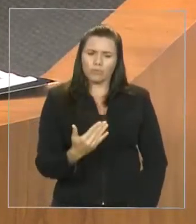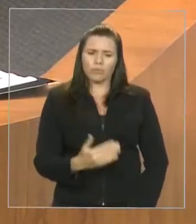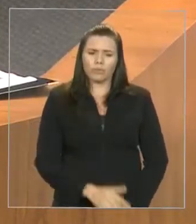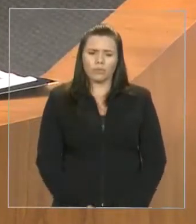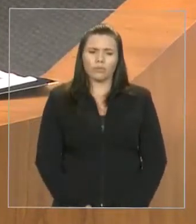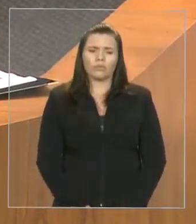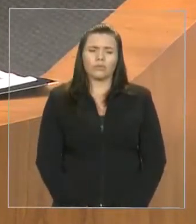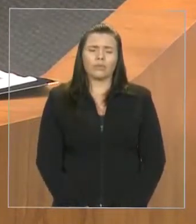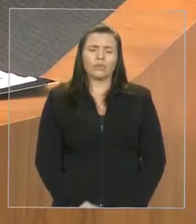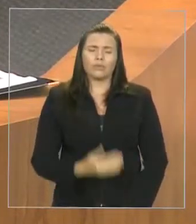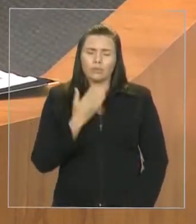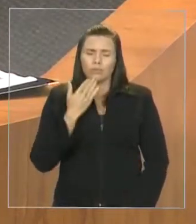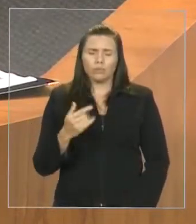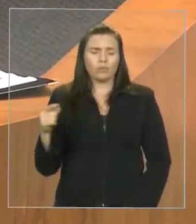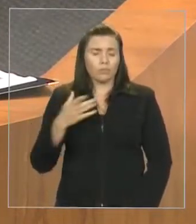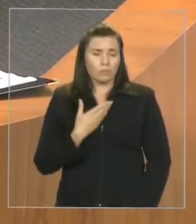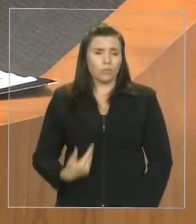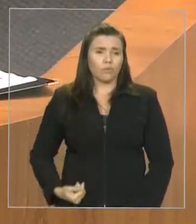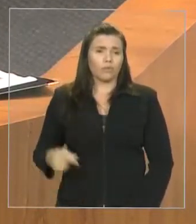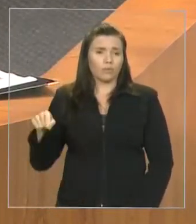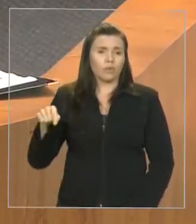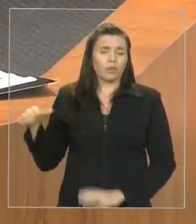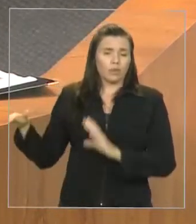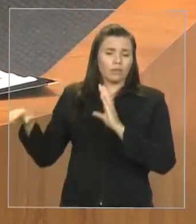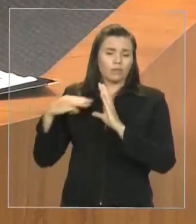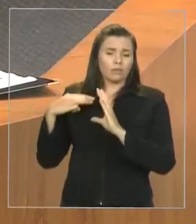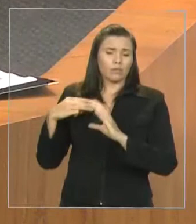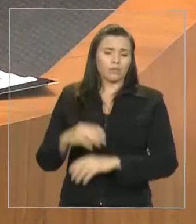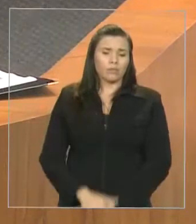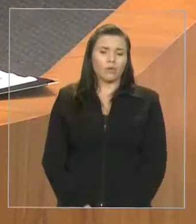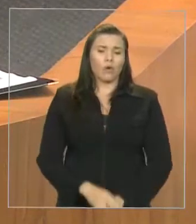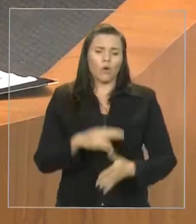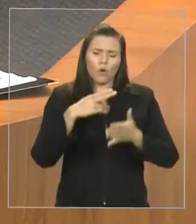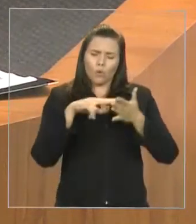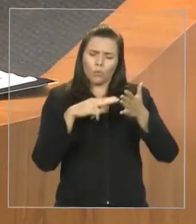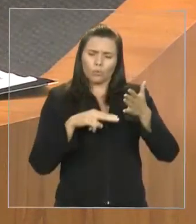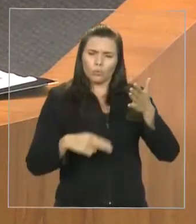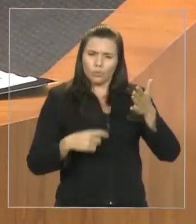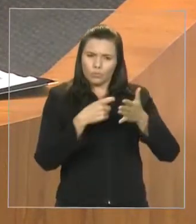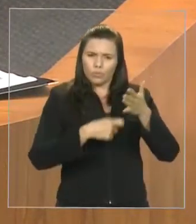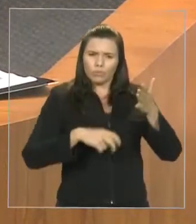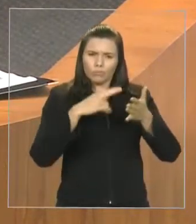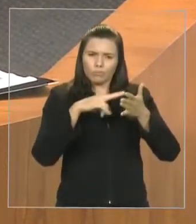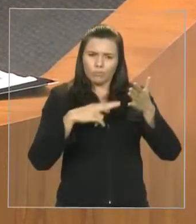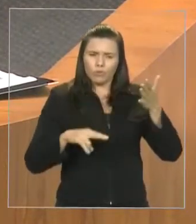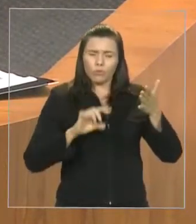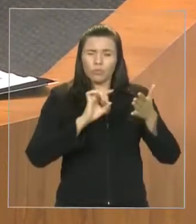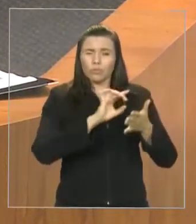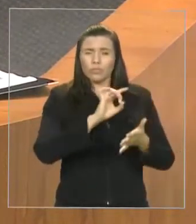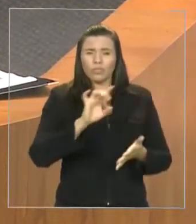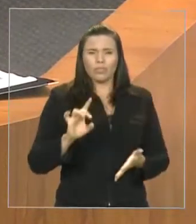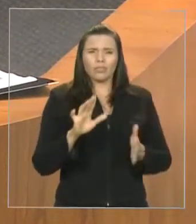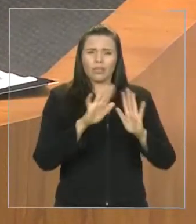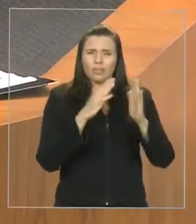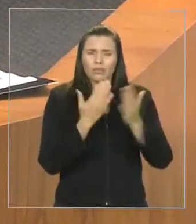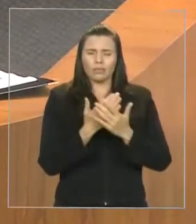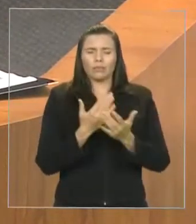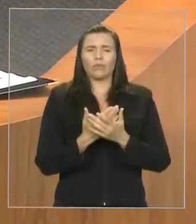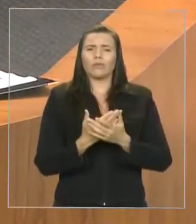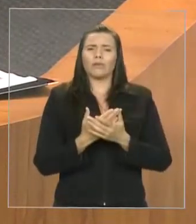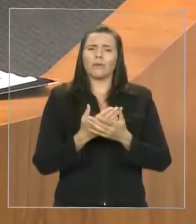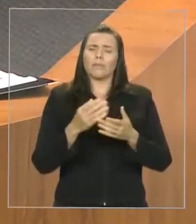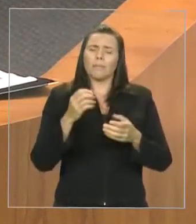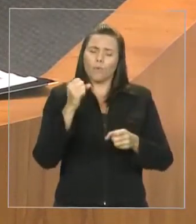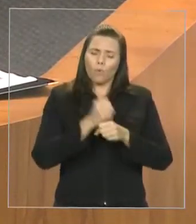para esta casa a relação de todas as escolas reformadas ou totalmente reconstruídas, bem como das escolas que